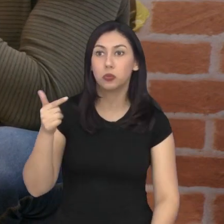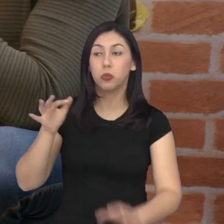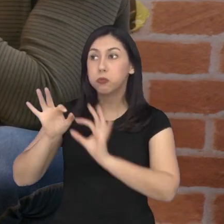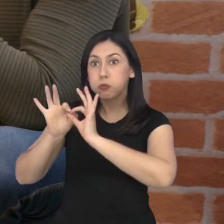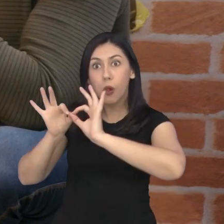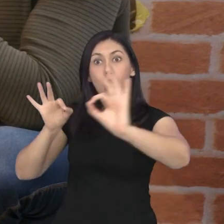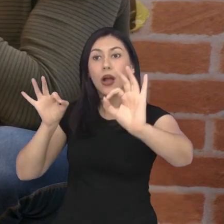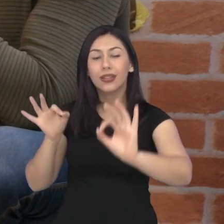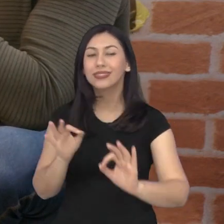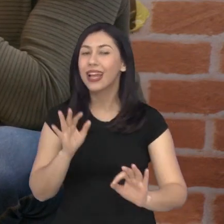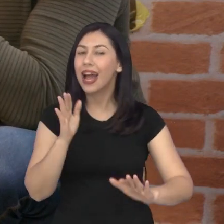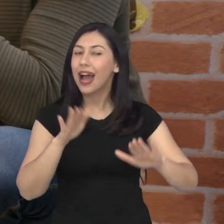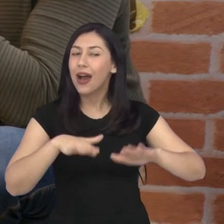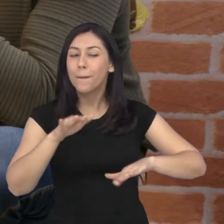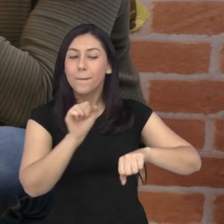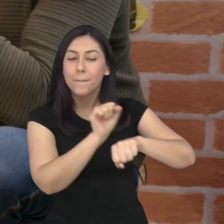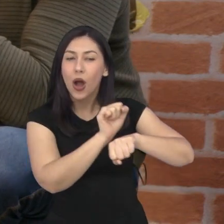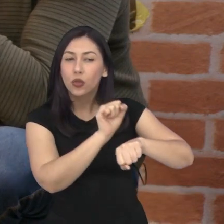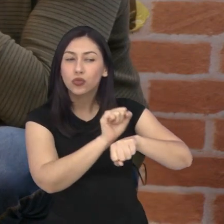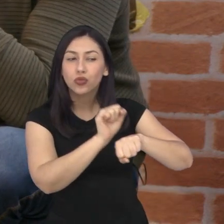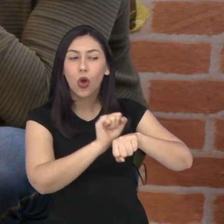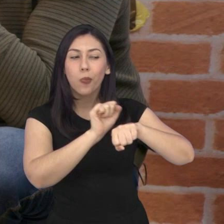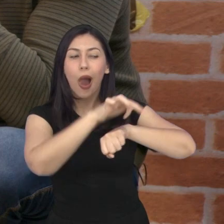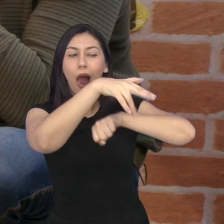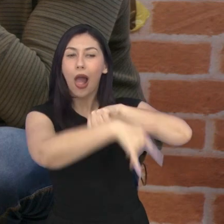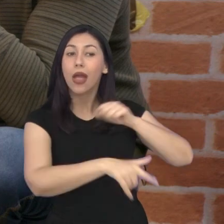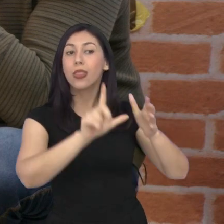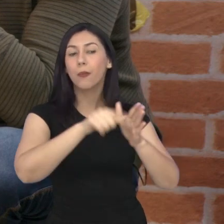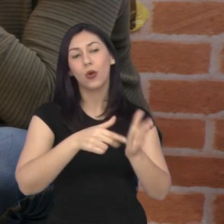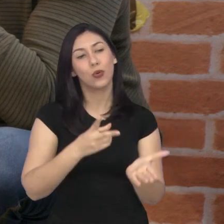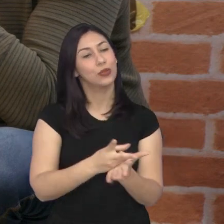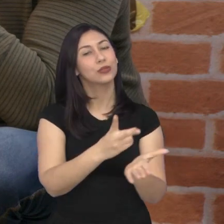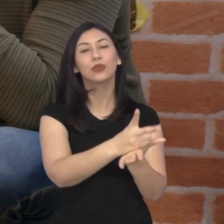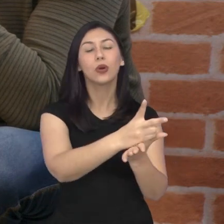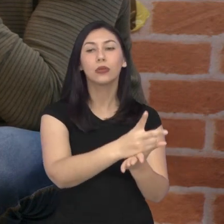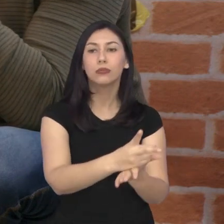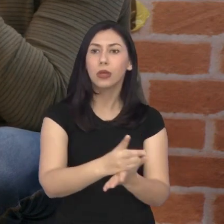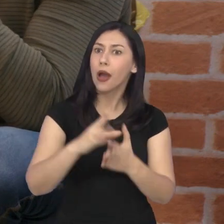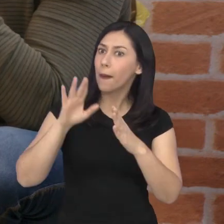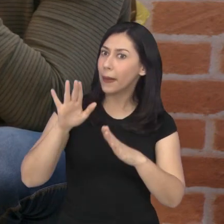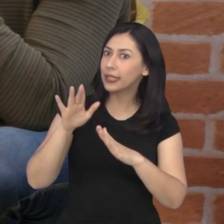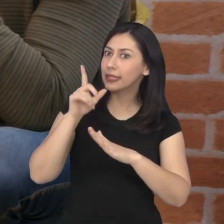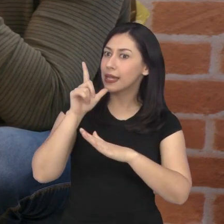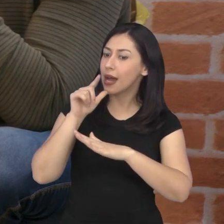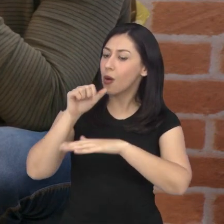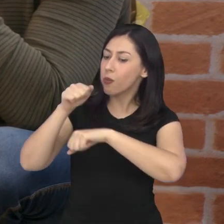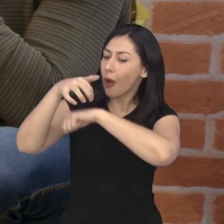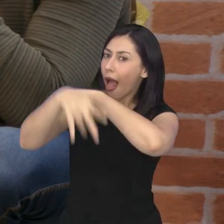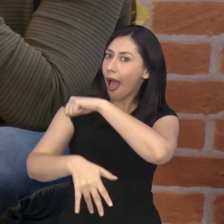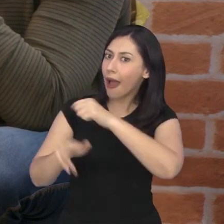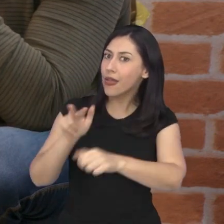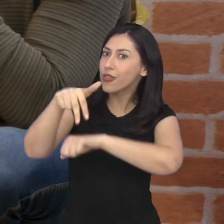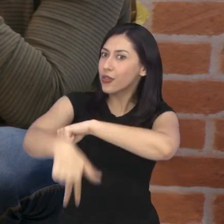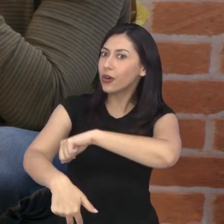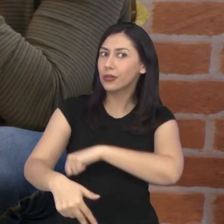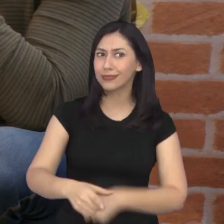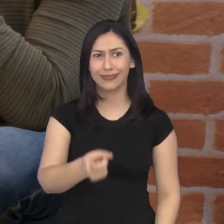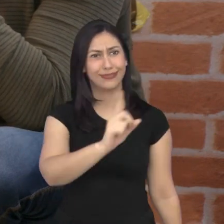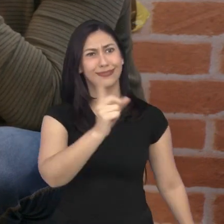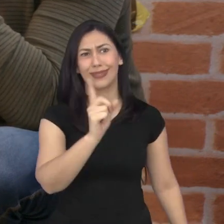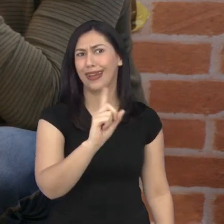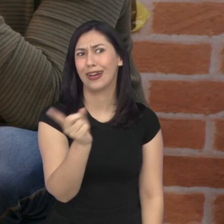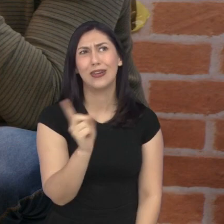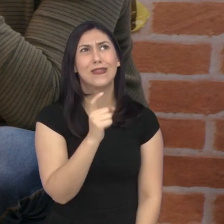vez? Teve uma pausazinha no meio na cachoeira, descanso. Depois continuou, acabou. Mas você entrou nessa cachoeira aqui? Não entrei, né?